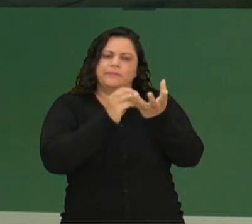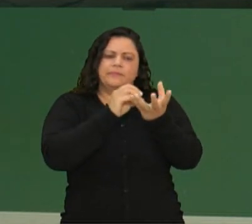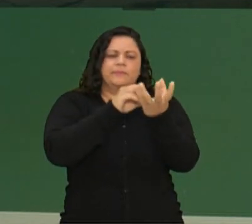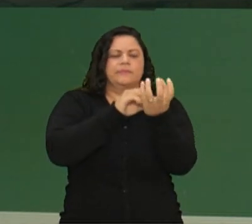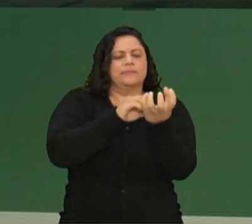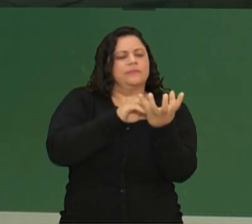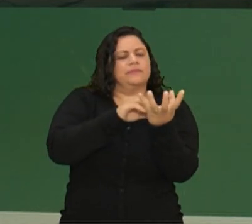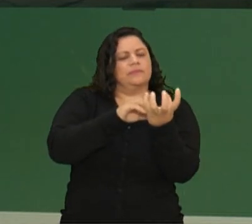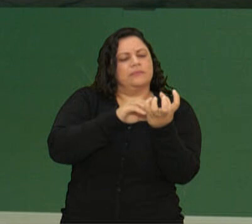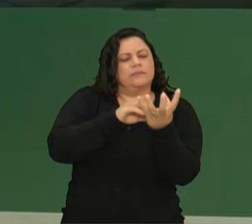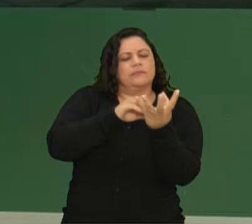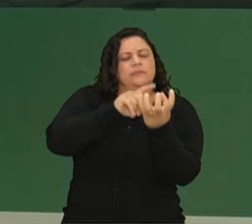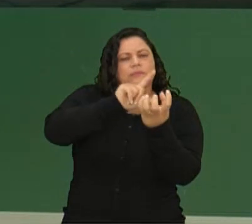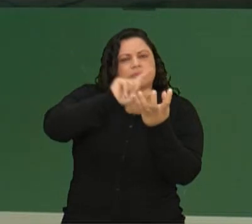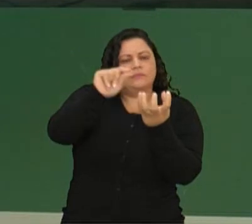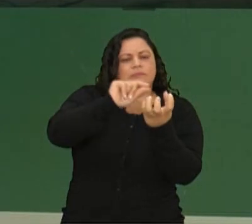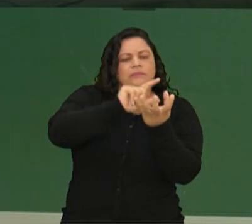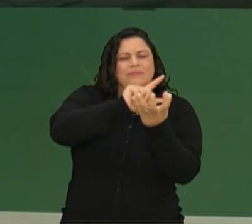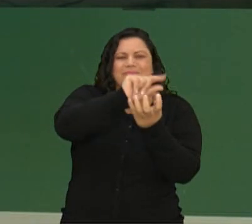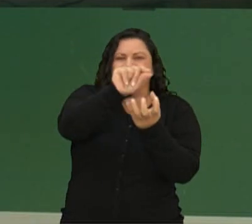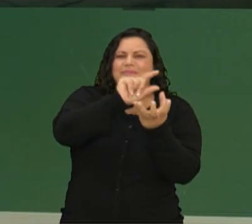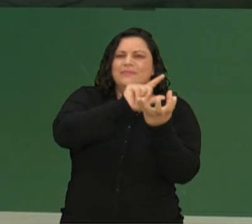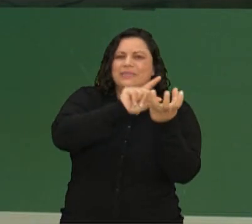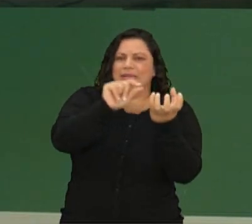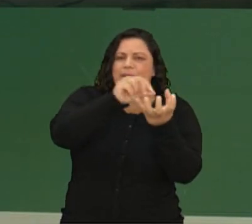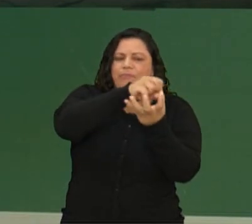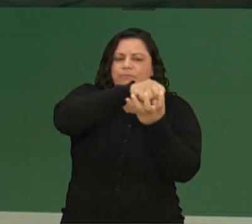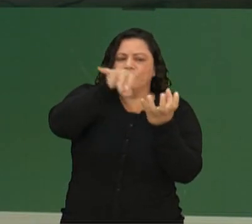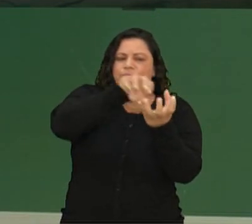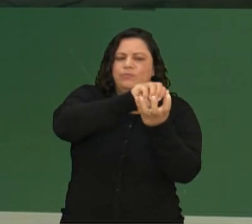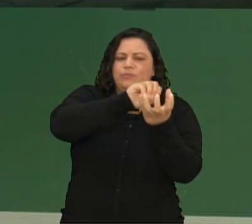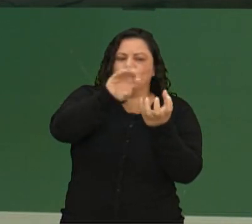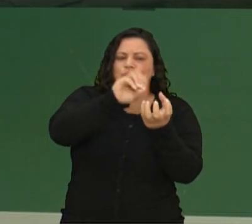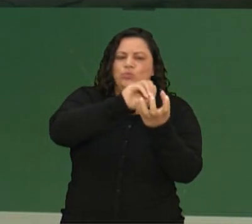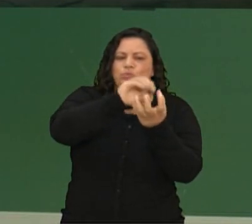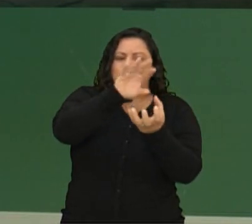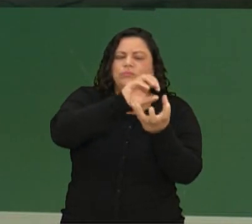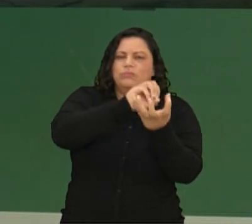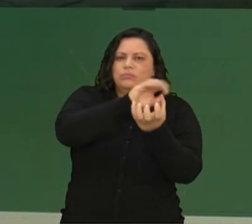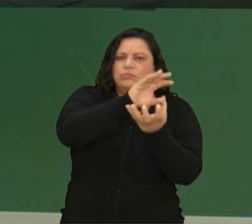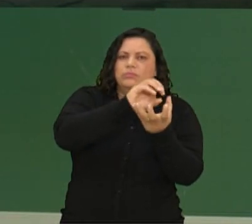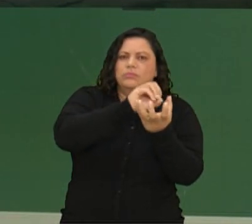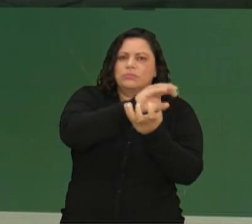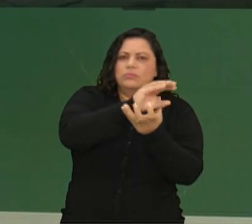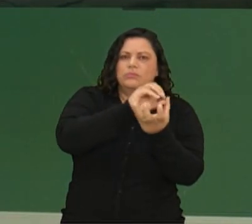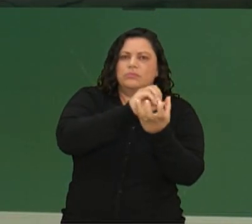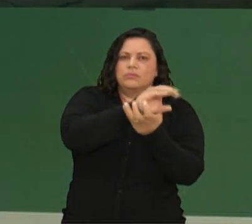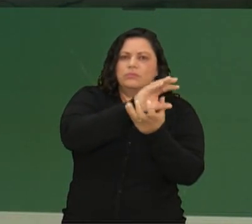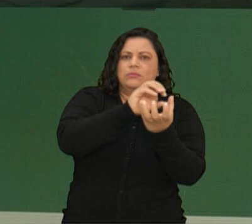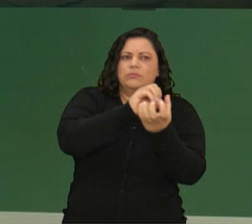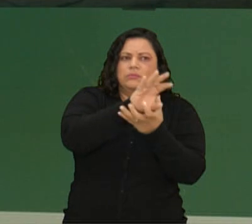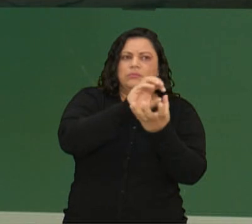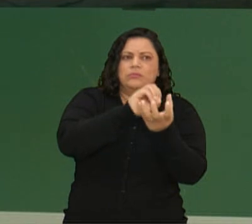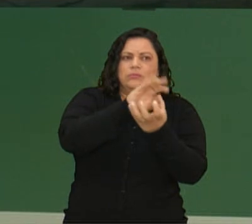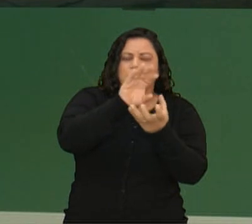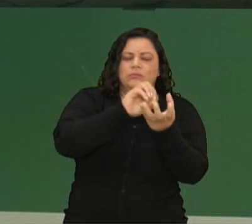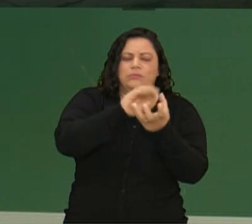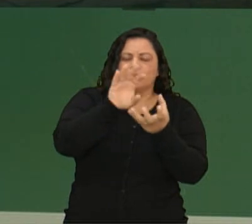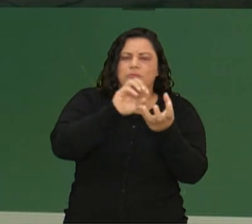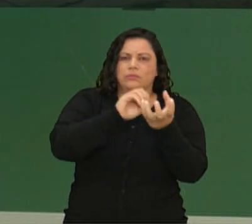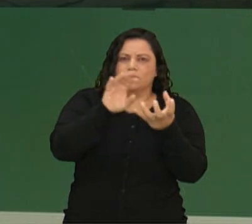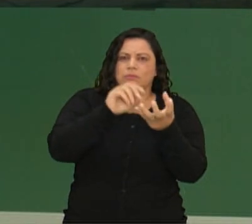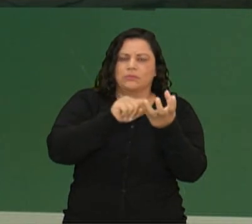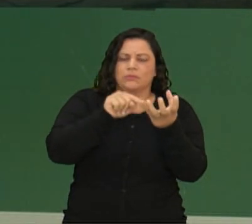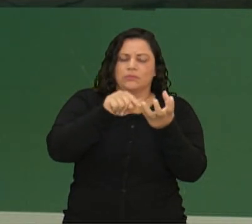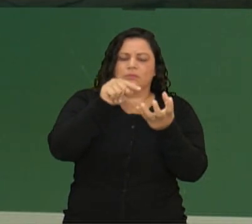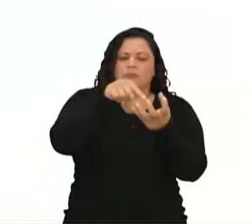siga em direção ao vaso sanguíneo. Então, essas válvulas aqui, ó, na saída dos ventrículos, elas